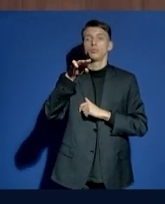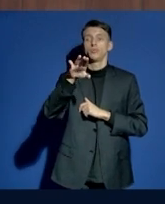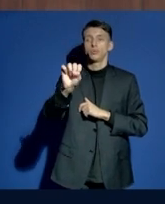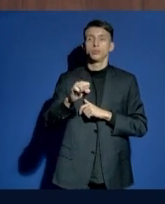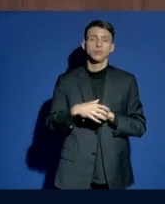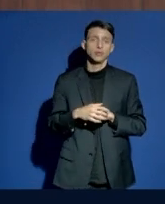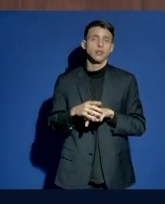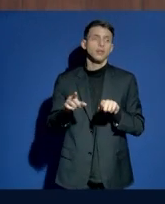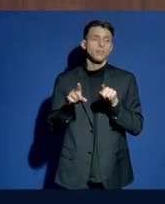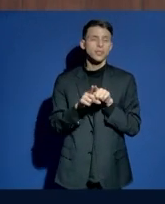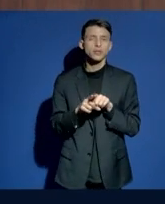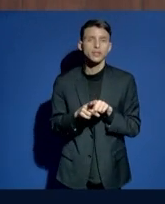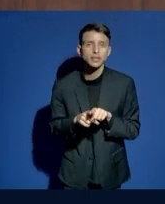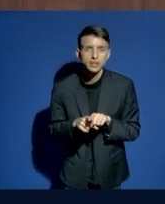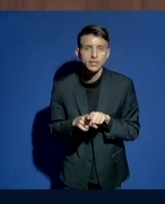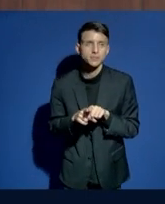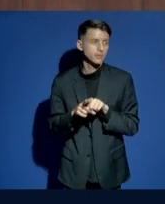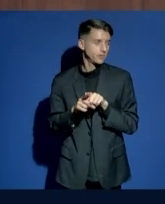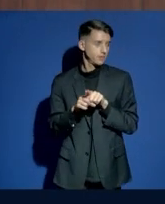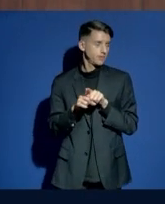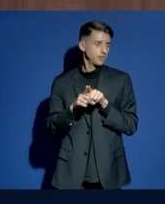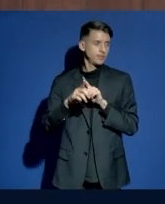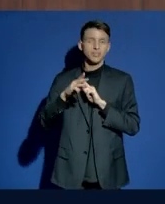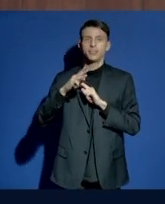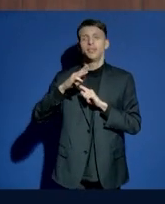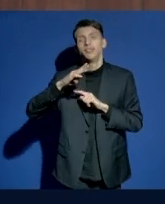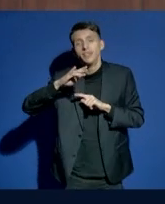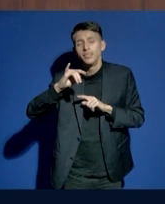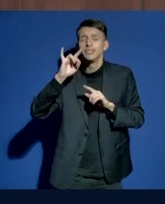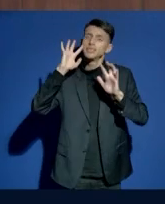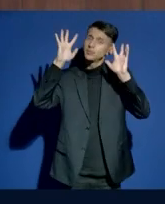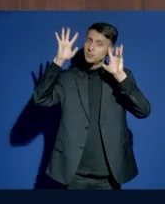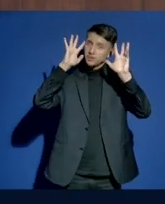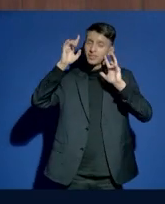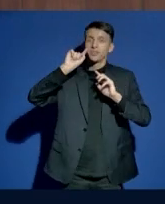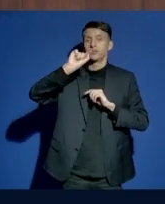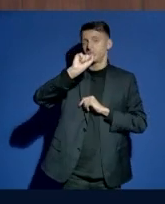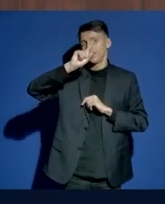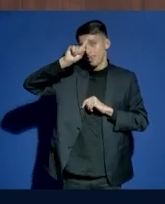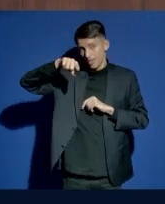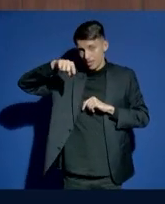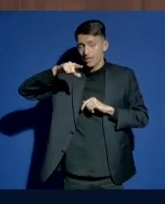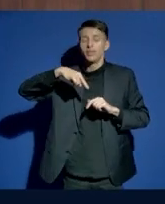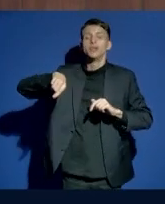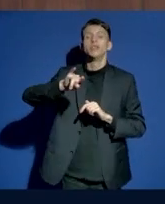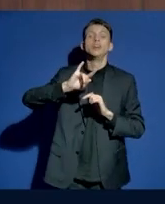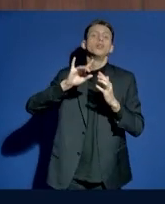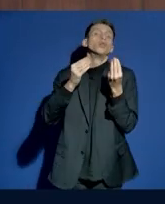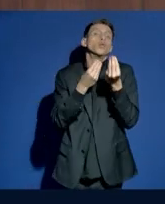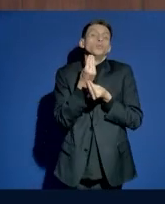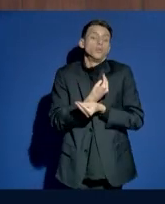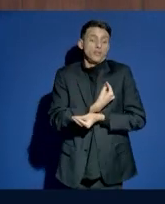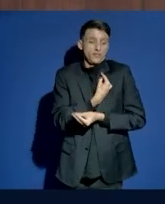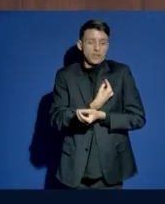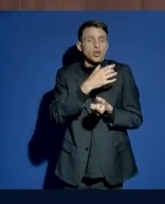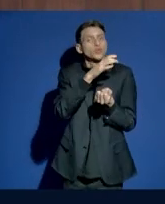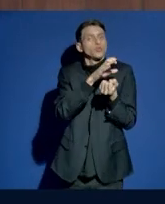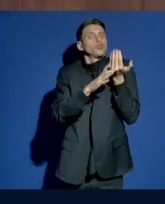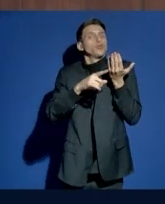chamaria de micro-organismos, não é? Se nós retomarmos aqui como que a vida surgiu na